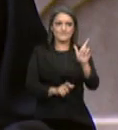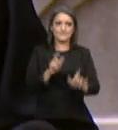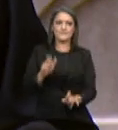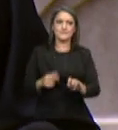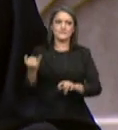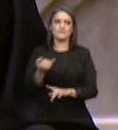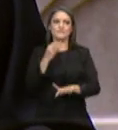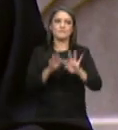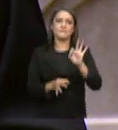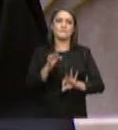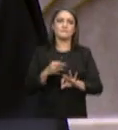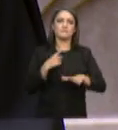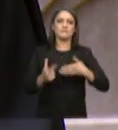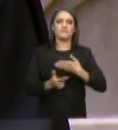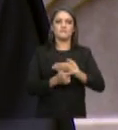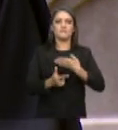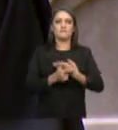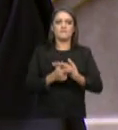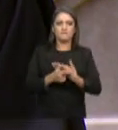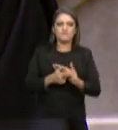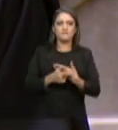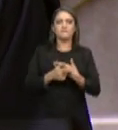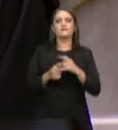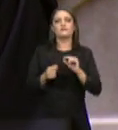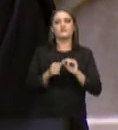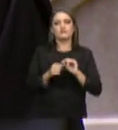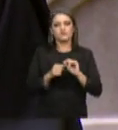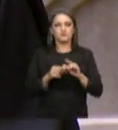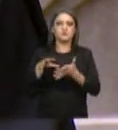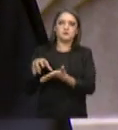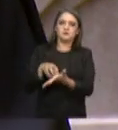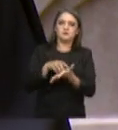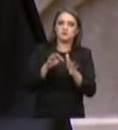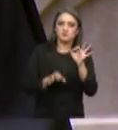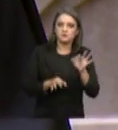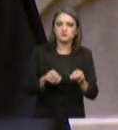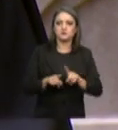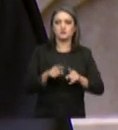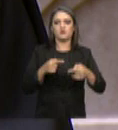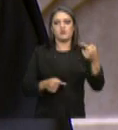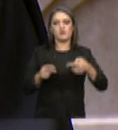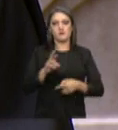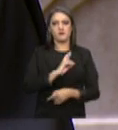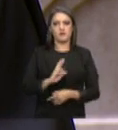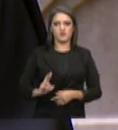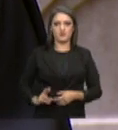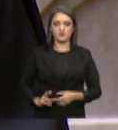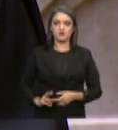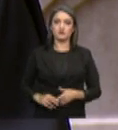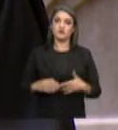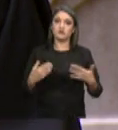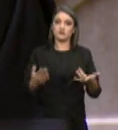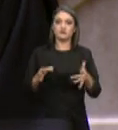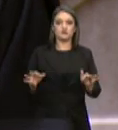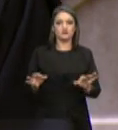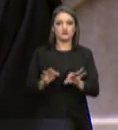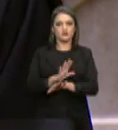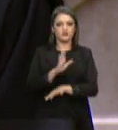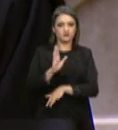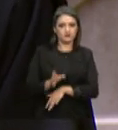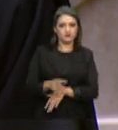possuímos um papel fundamental na construção das instituições jurídicas e políticas republicanas para finalizar